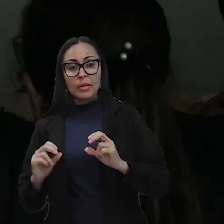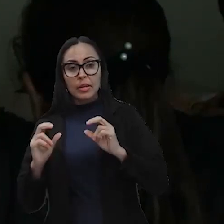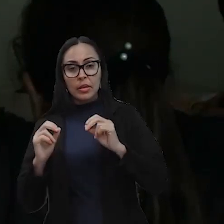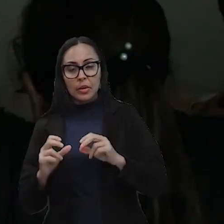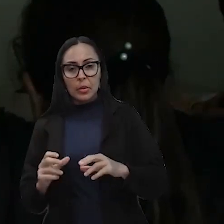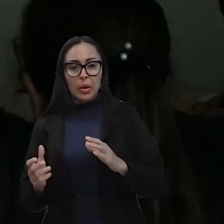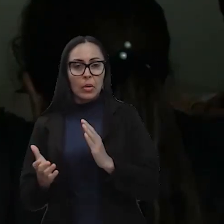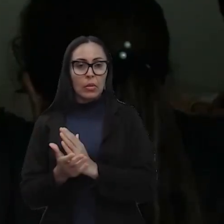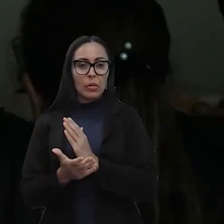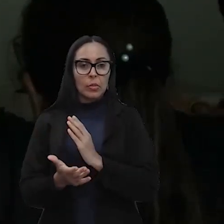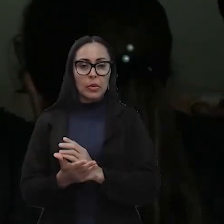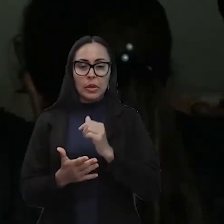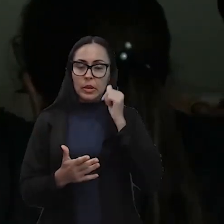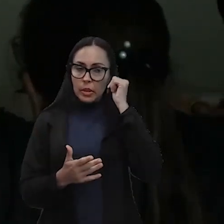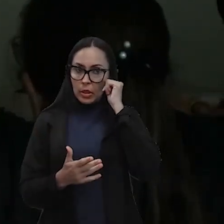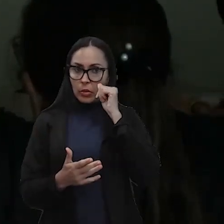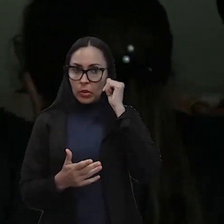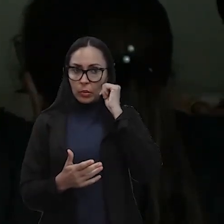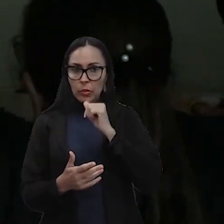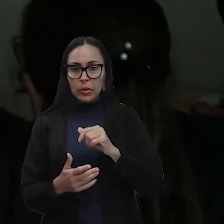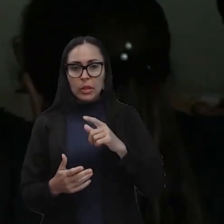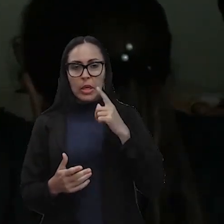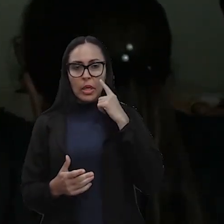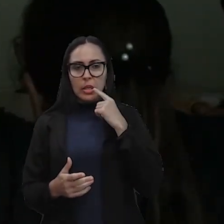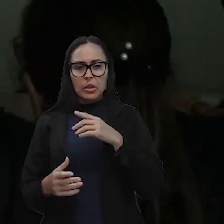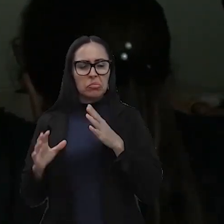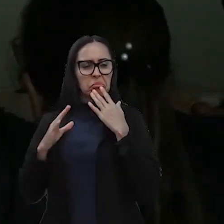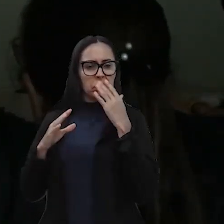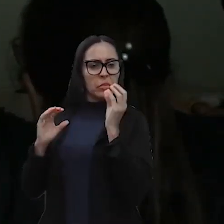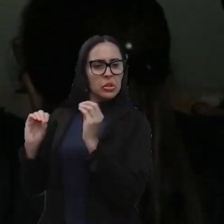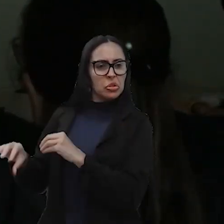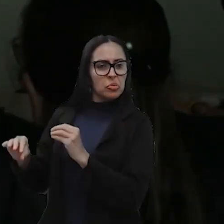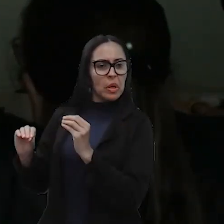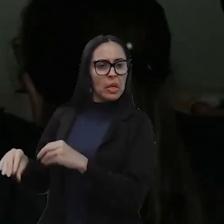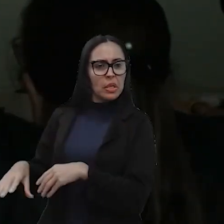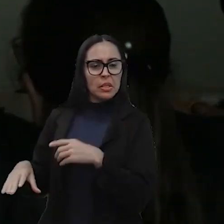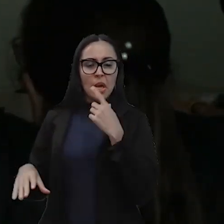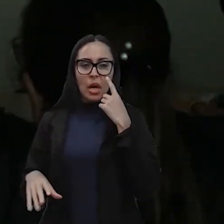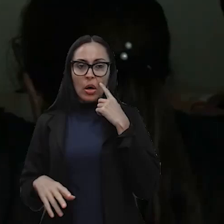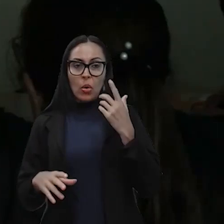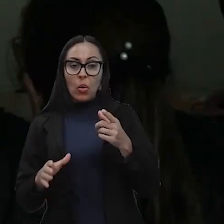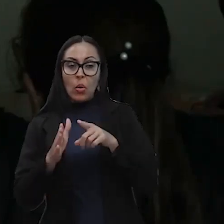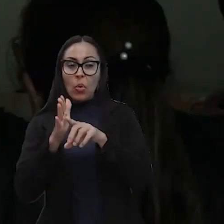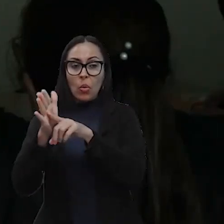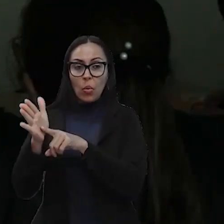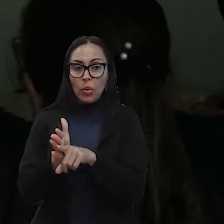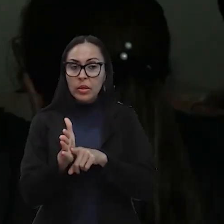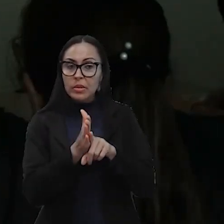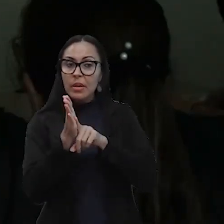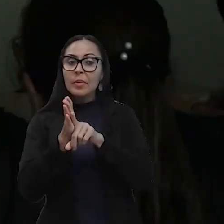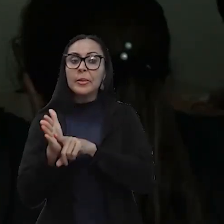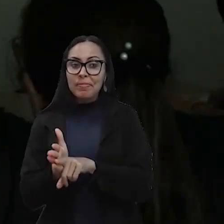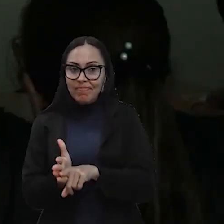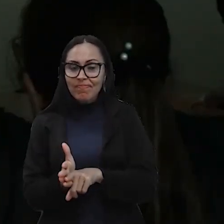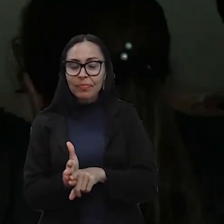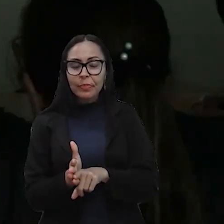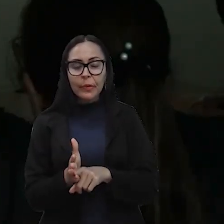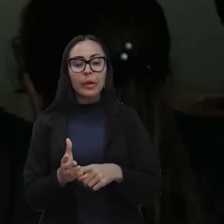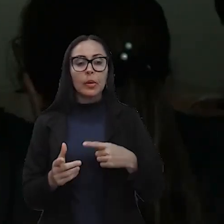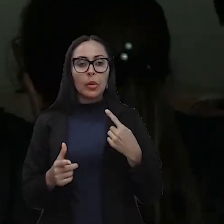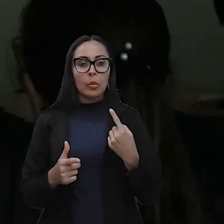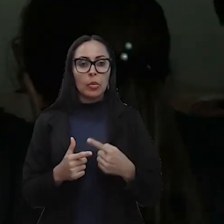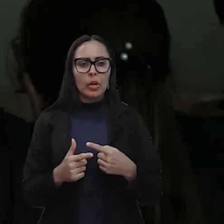ir para fazer o preventivo e para fazer a prevenção do câncer de mama, porque por medo, por questão